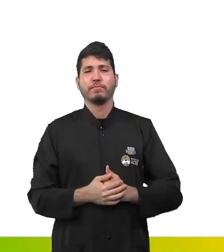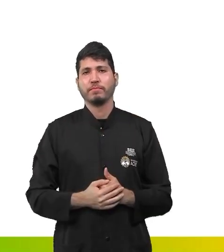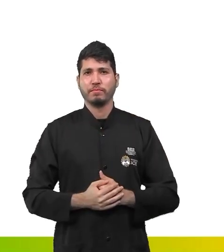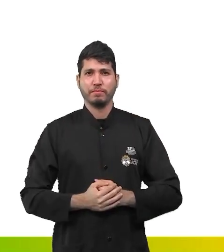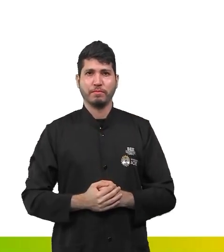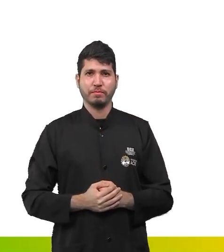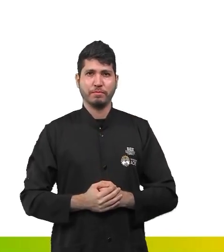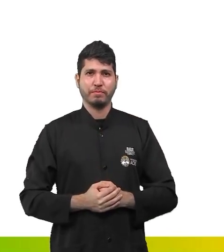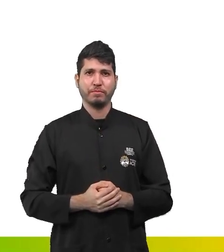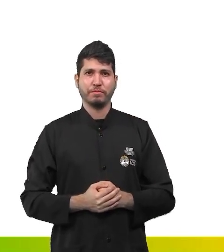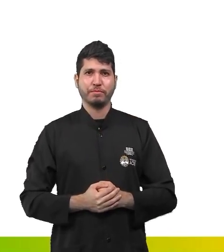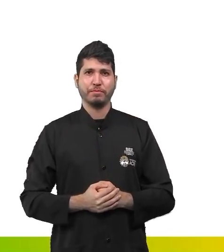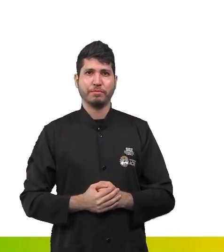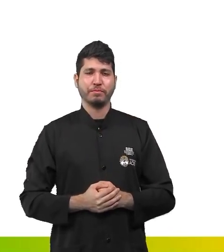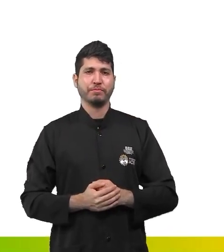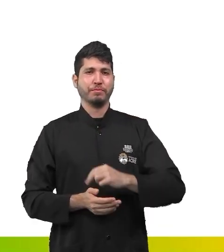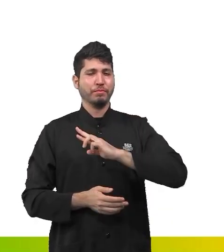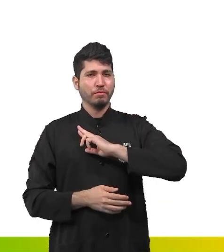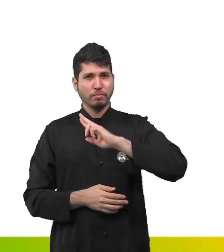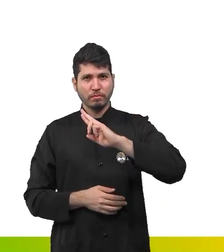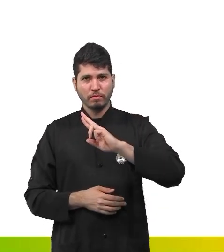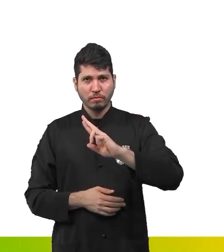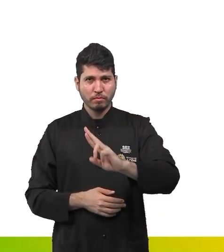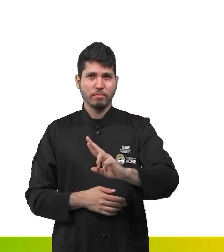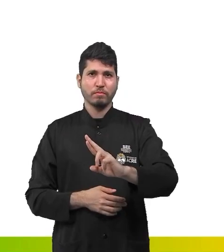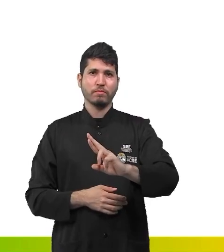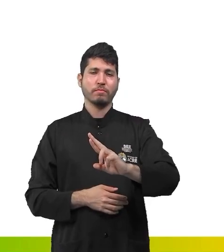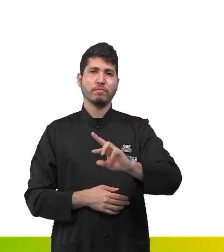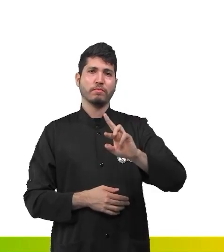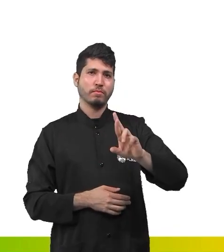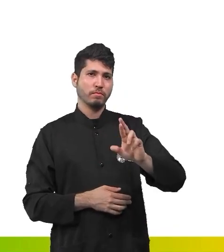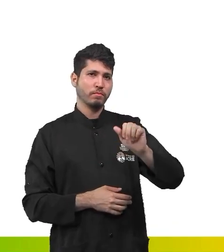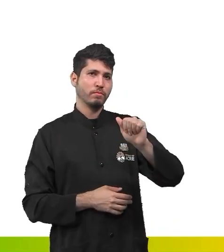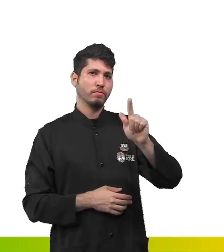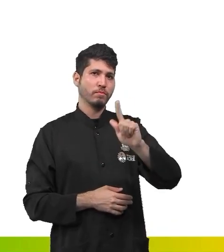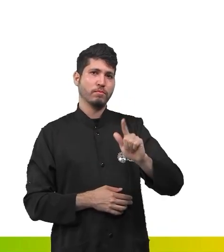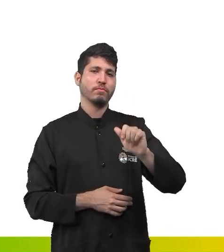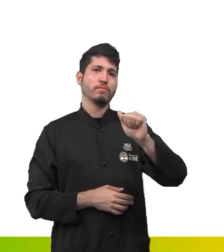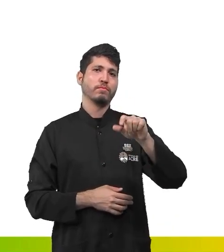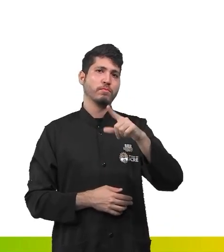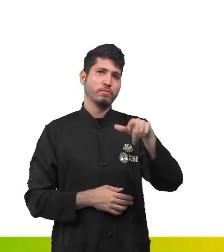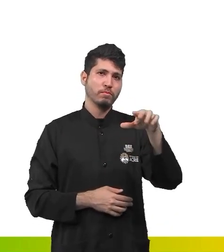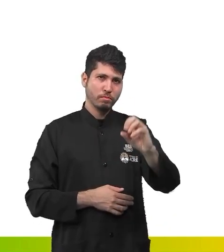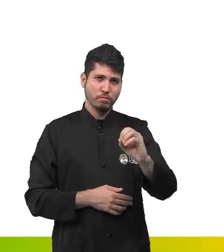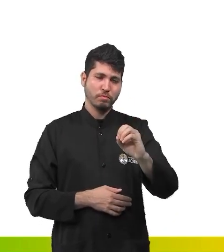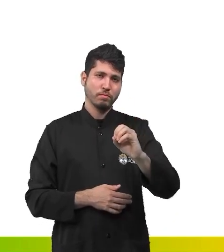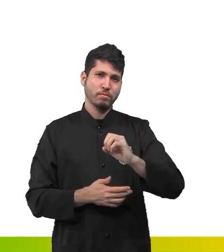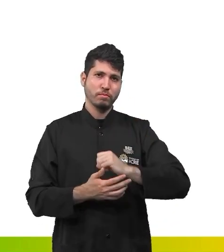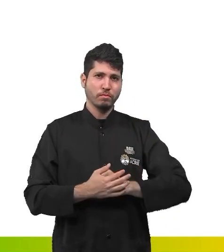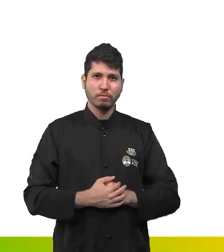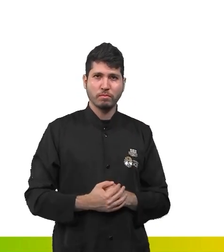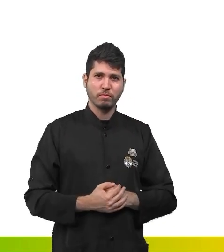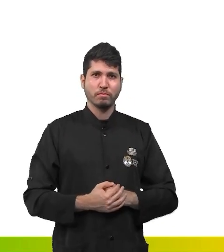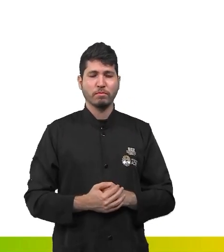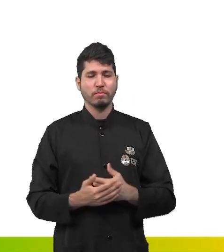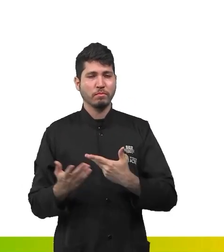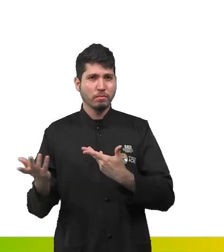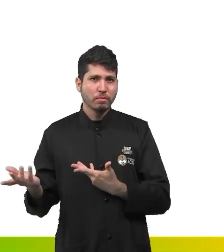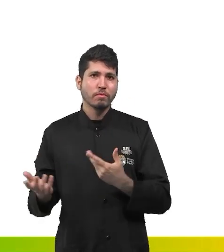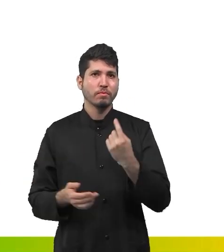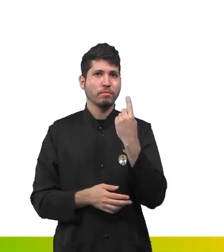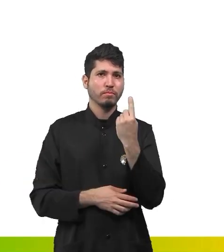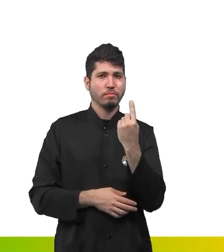unidade ou não, representando uma razão. E aí nós temos aqui uma proporção,